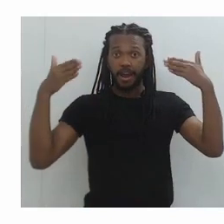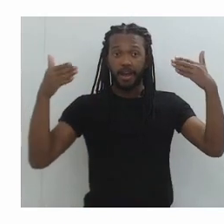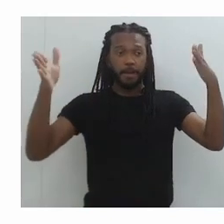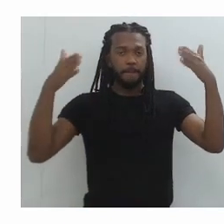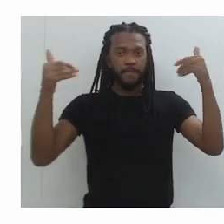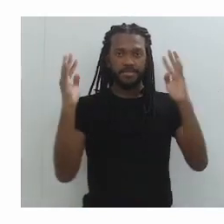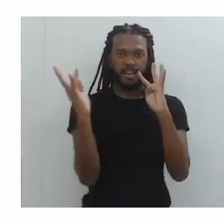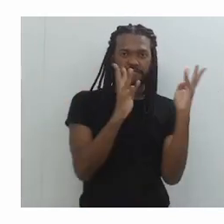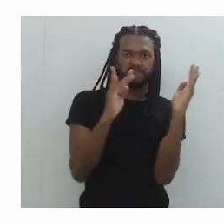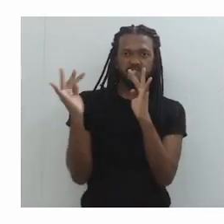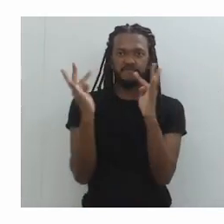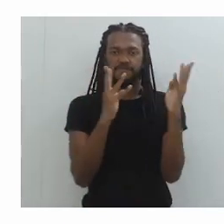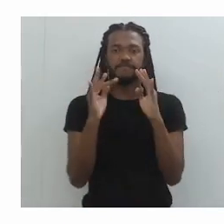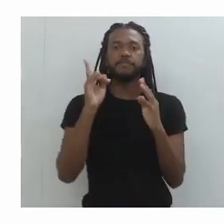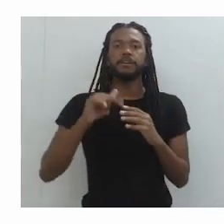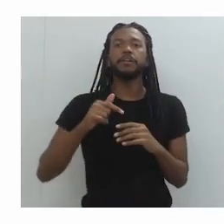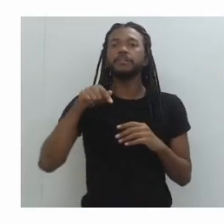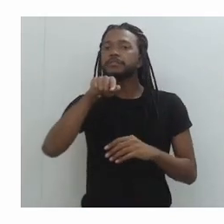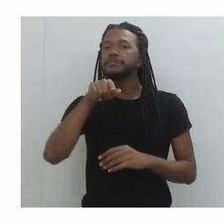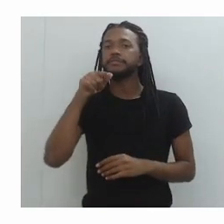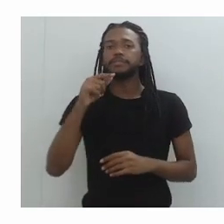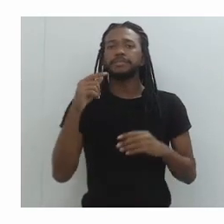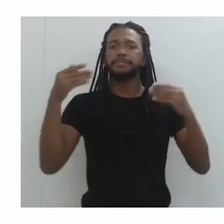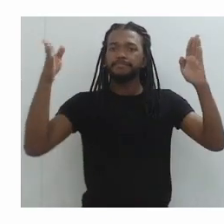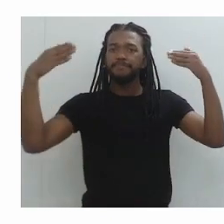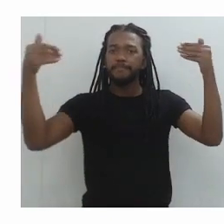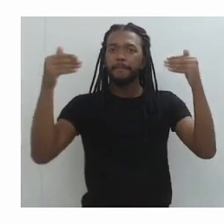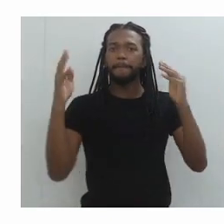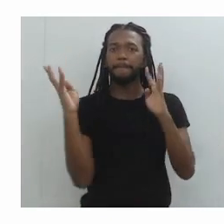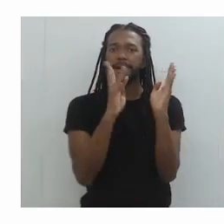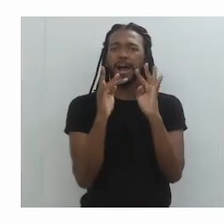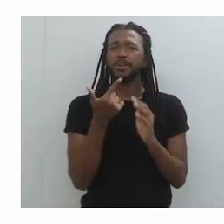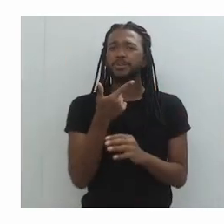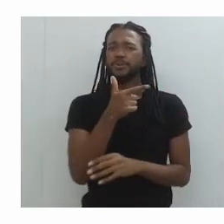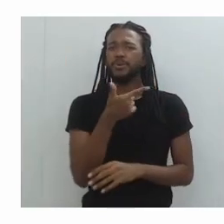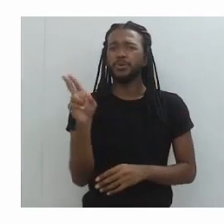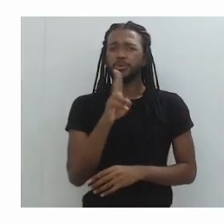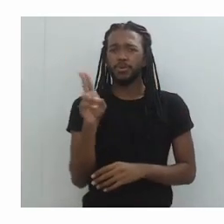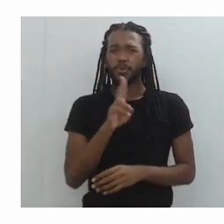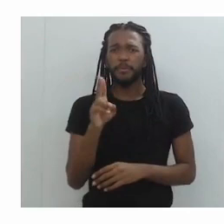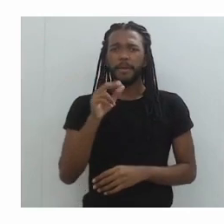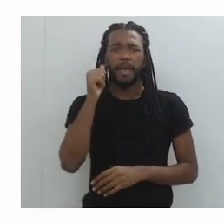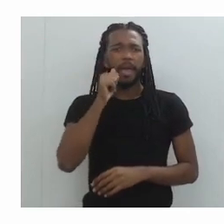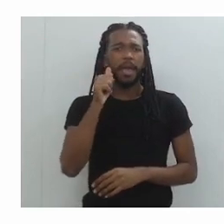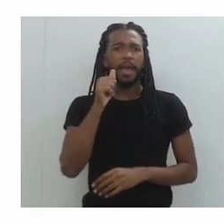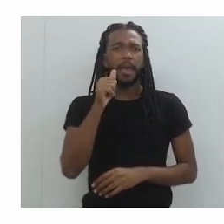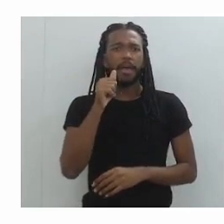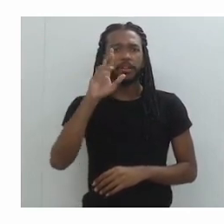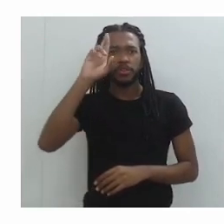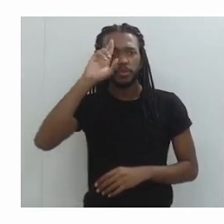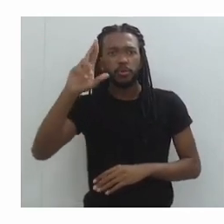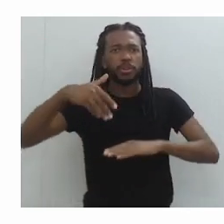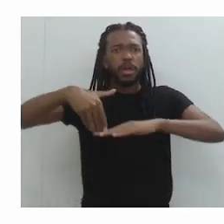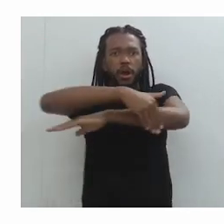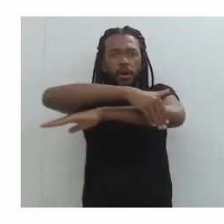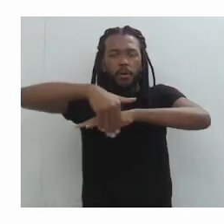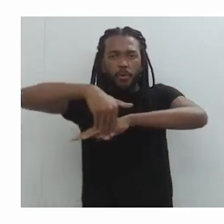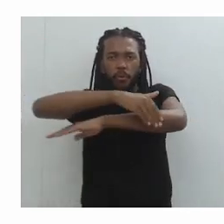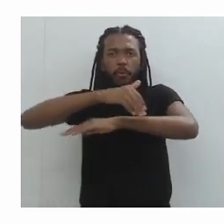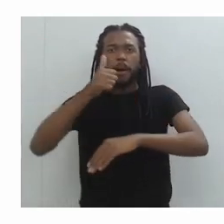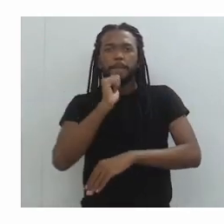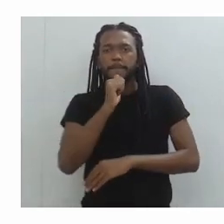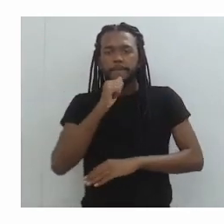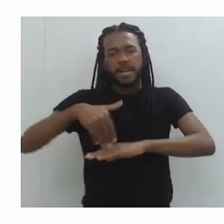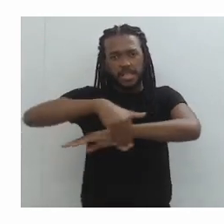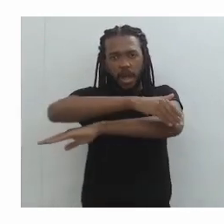Barra Bandeira é outro jogo. Que Barra Bandeira? Eu acho que tem outro. Mãe da Rua, Dono da Rua aí. Mas o barra-bandeira